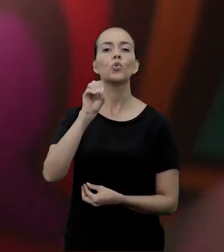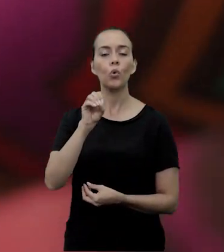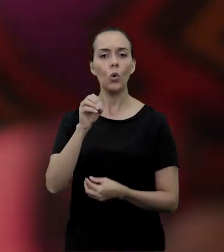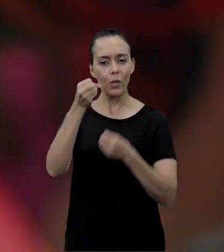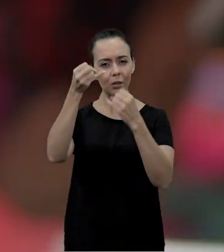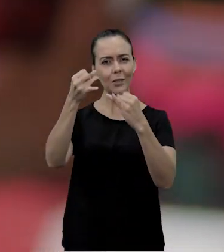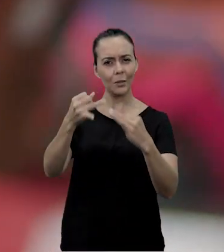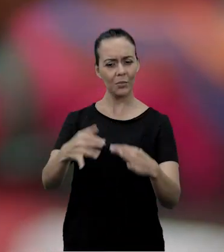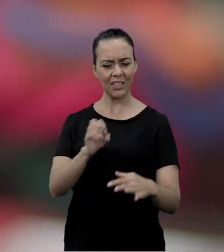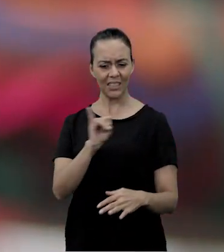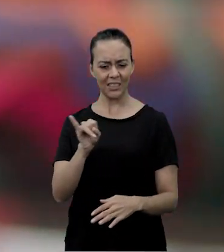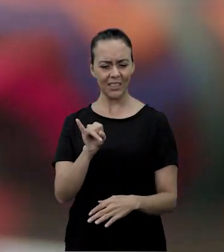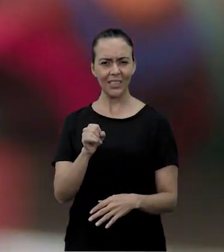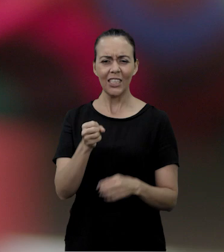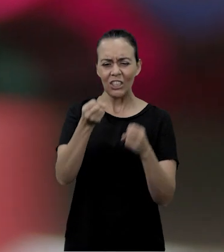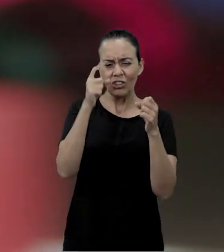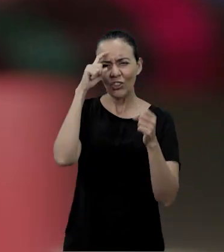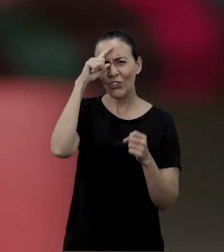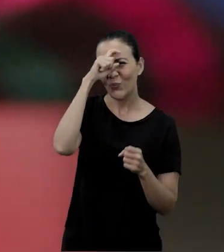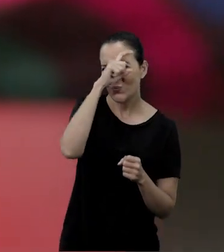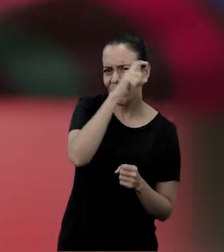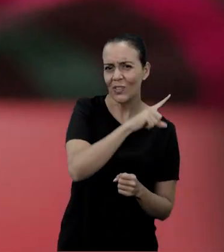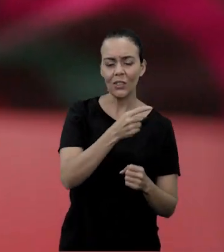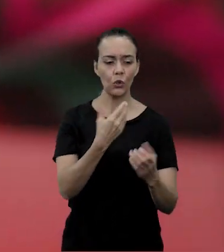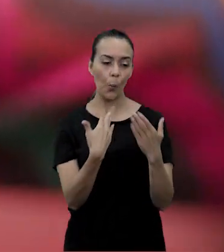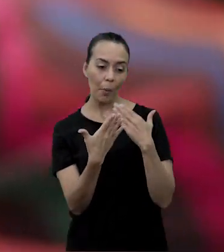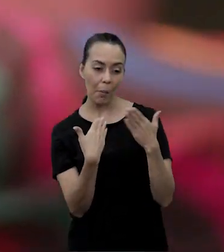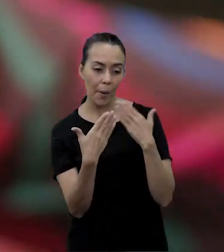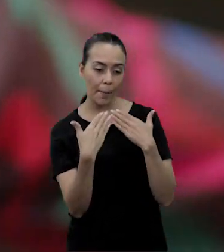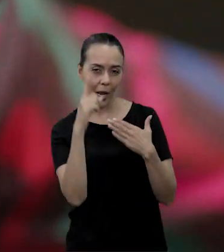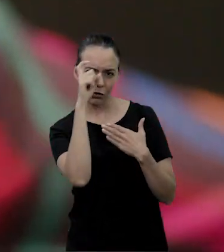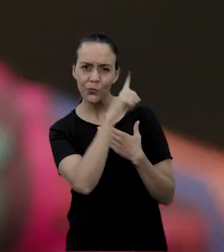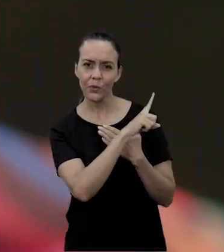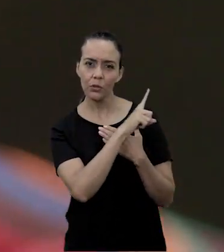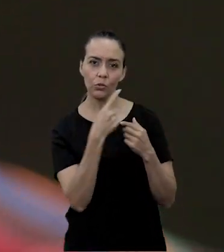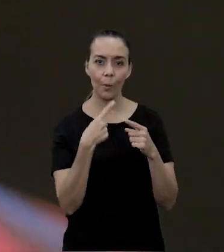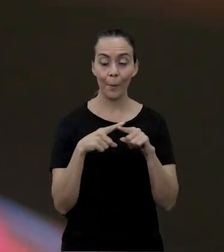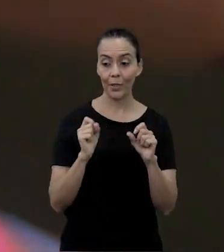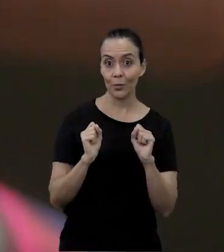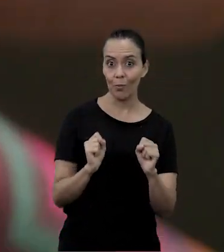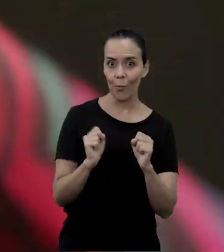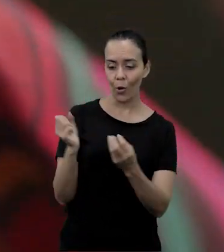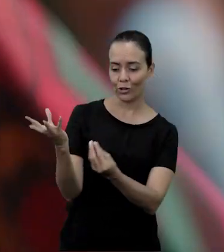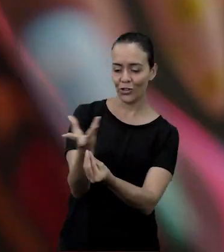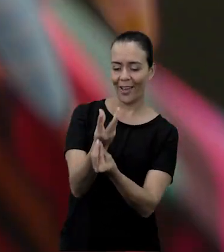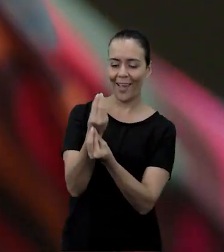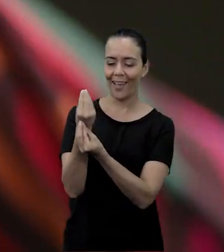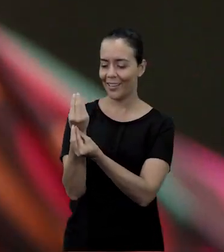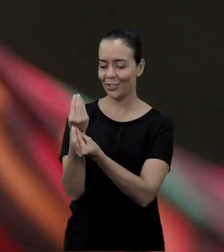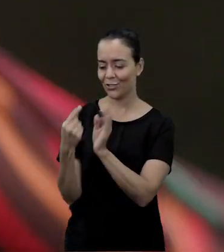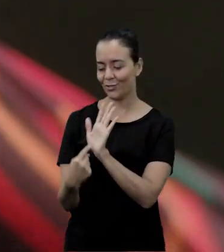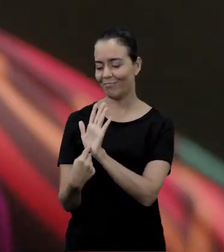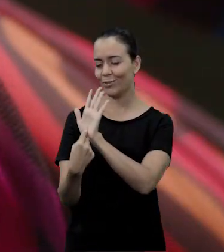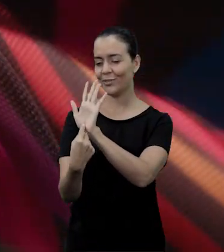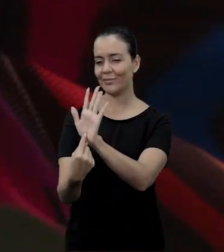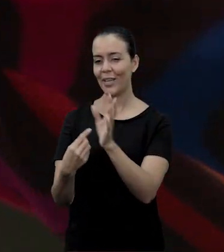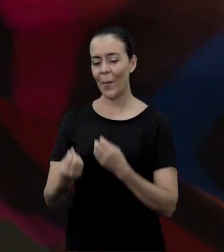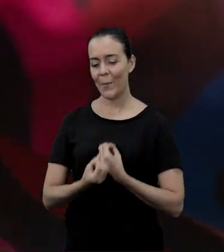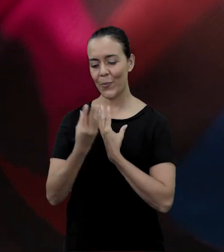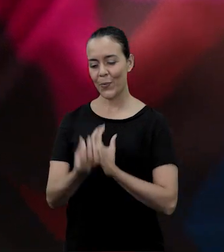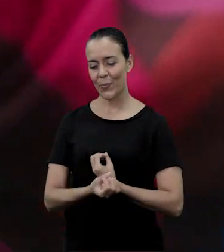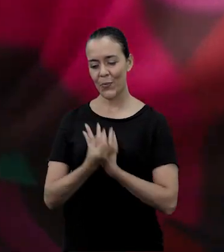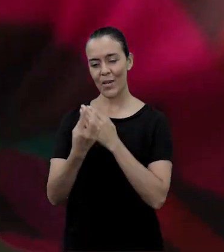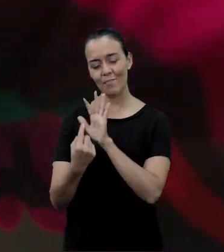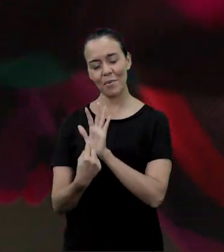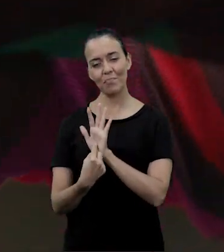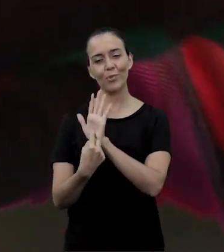quando algo é muito difícil de ser expresso em uma conversa, você pode expressar na forma da arte, na forma de um poema. O que